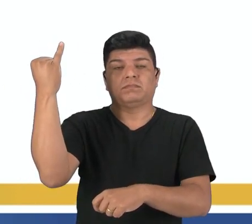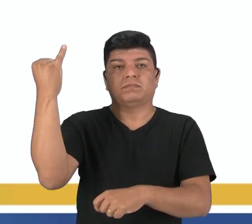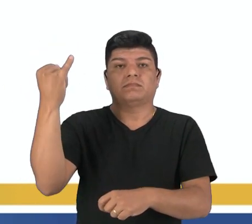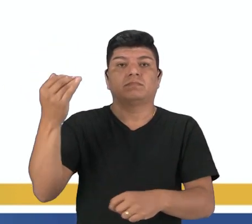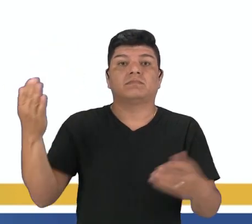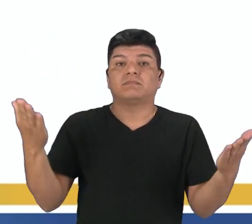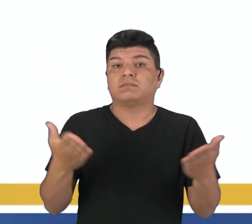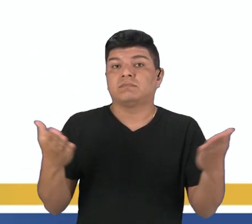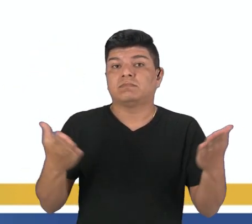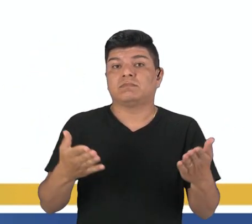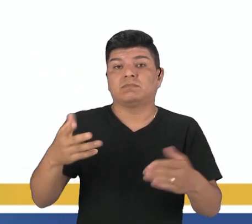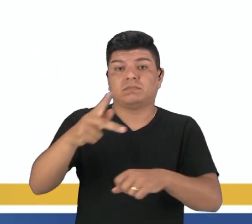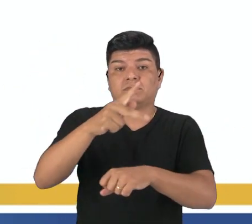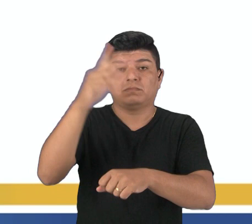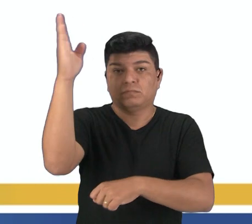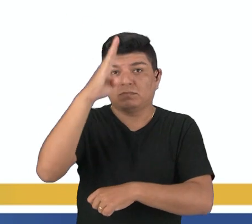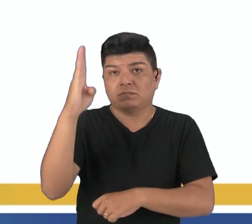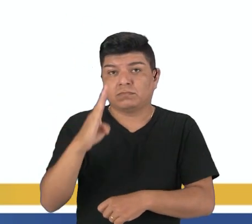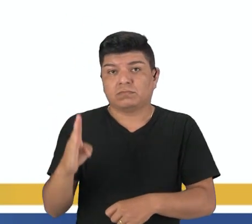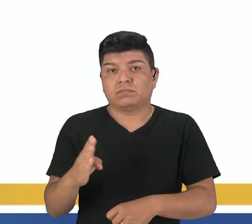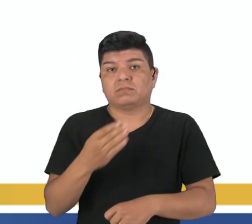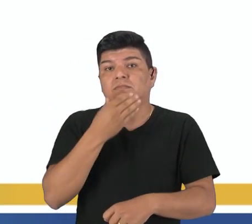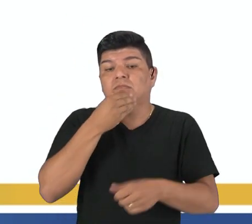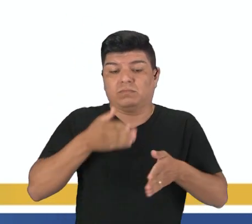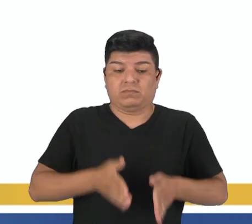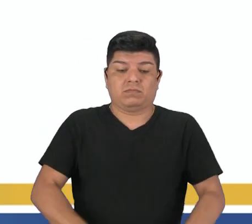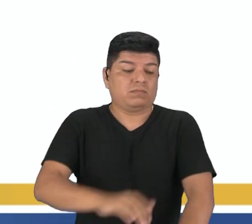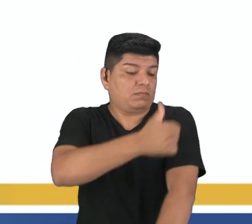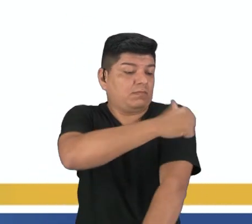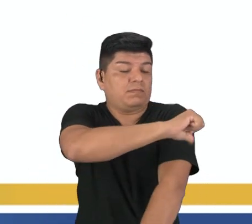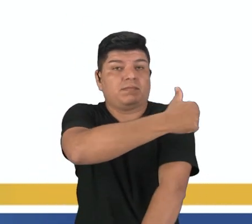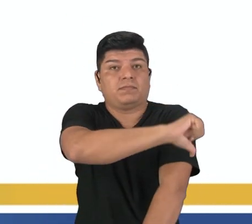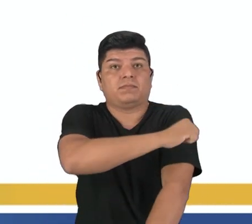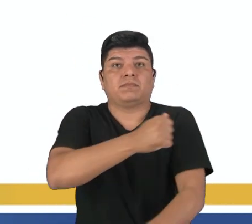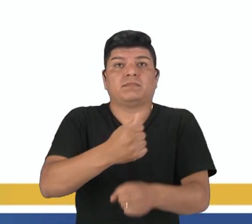aqui no nosso país. Ele é carioca, nasceu no Rio de Janeiro em